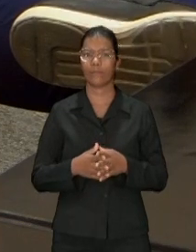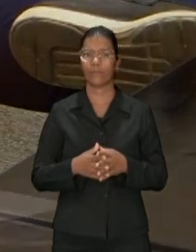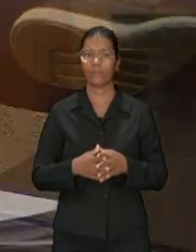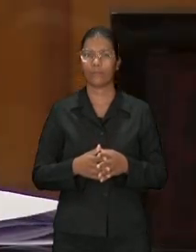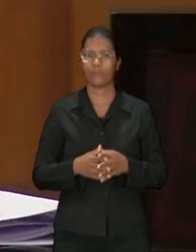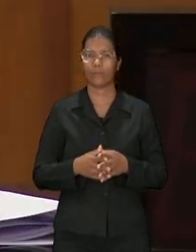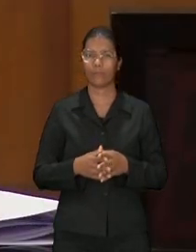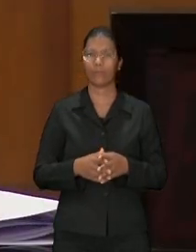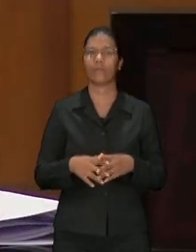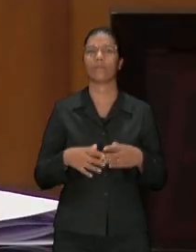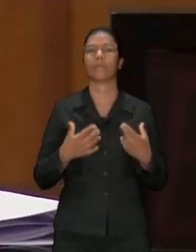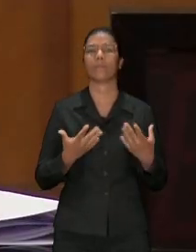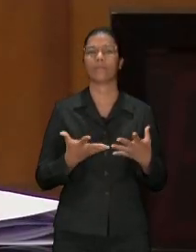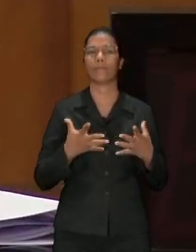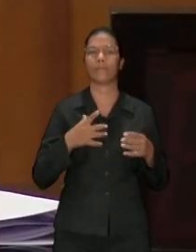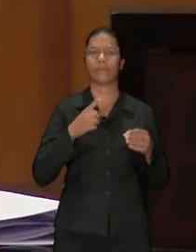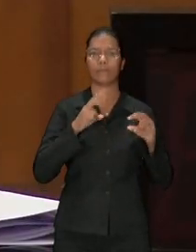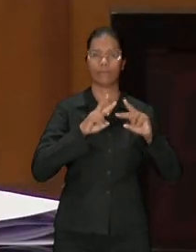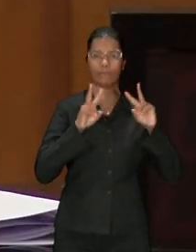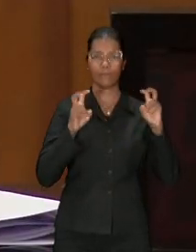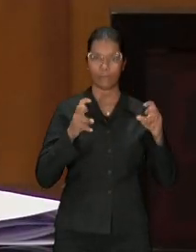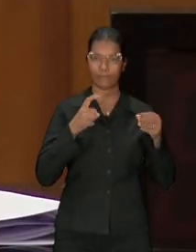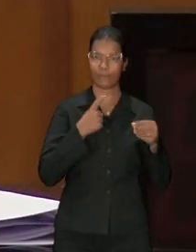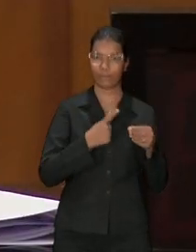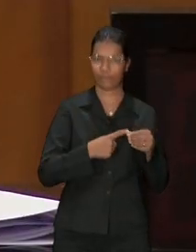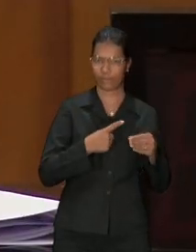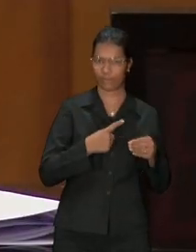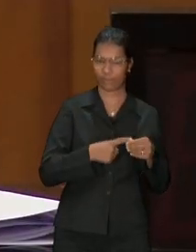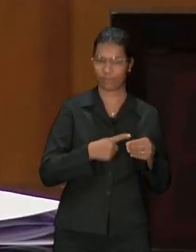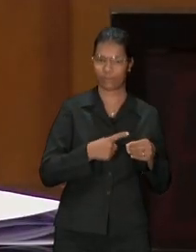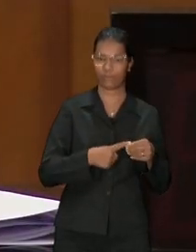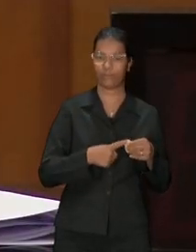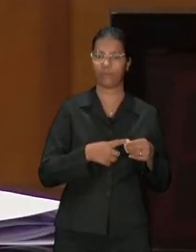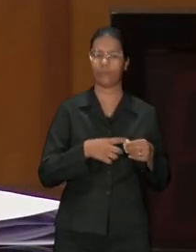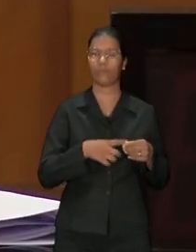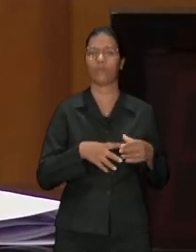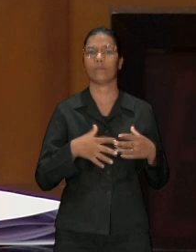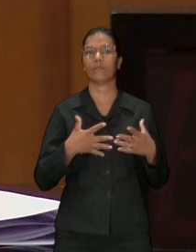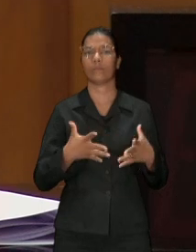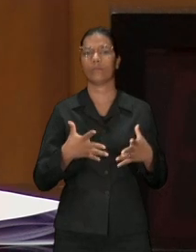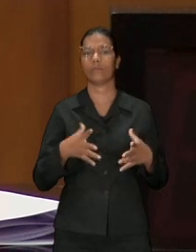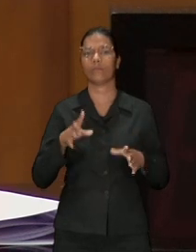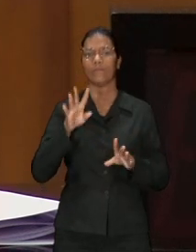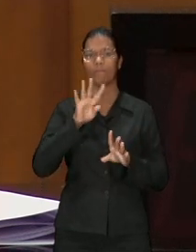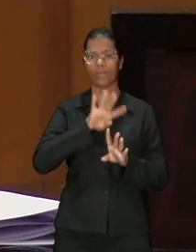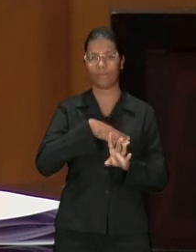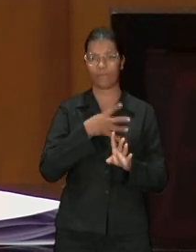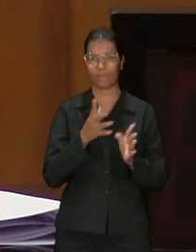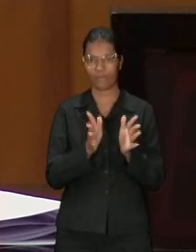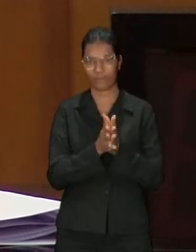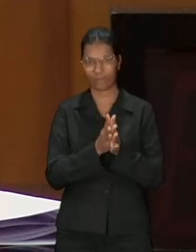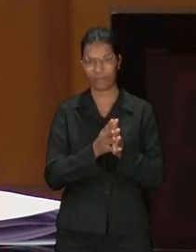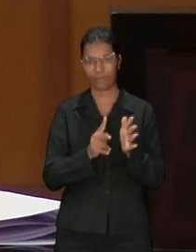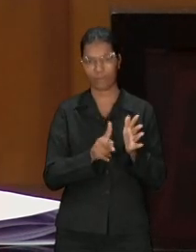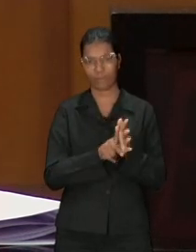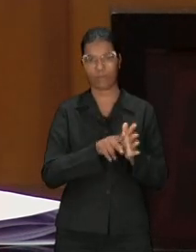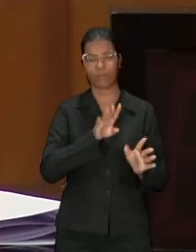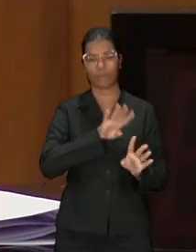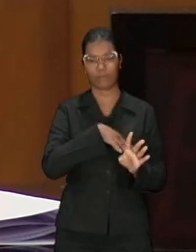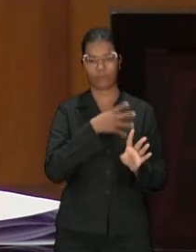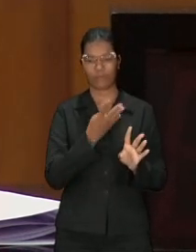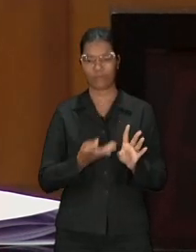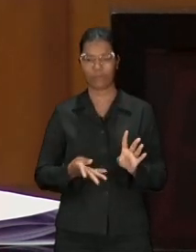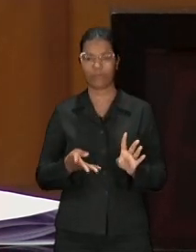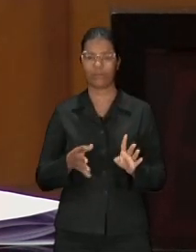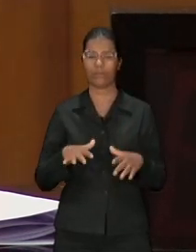de cidadania que se enquadram os nossos homenageados desta noite, que agora tenho o prazer e